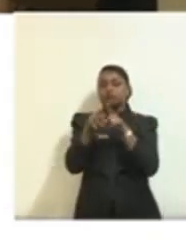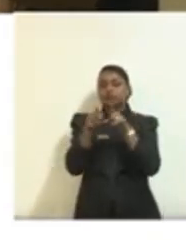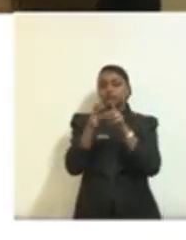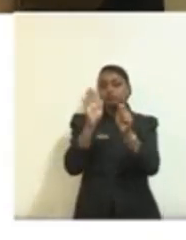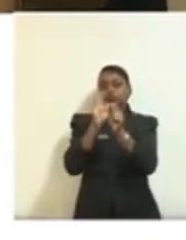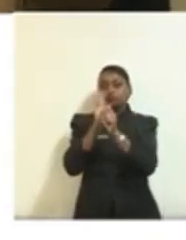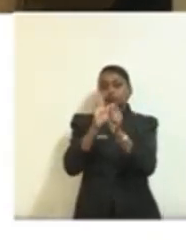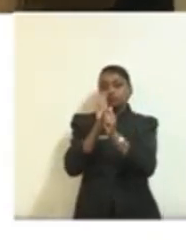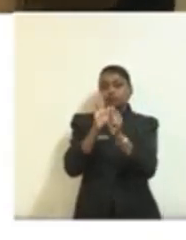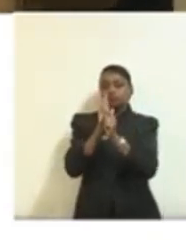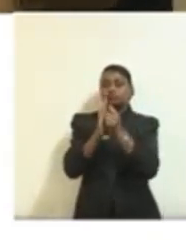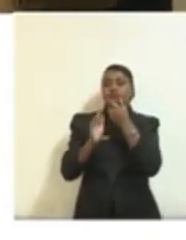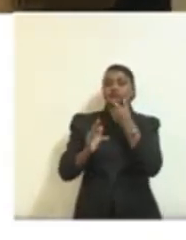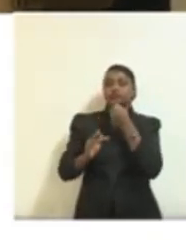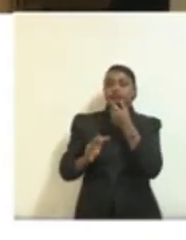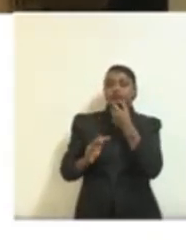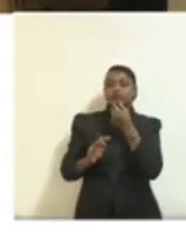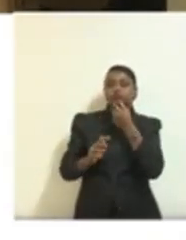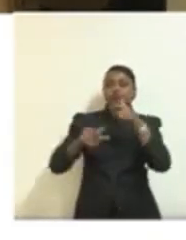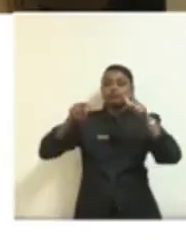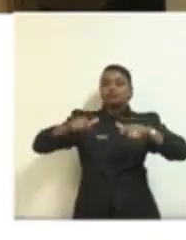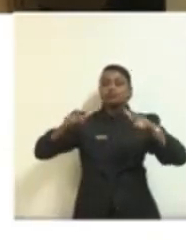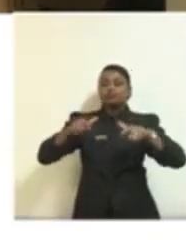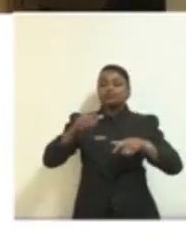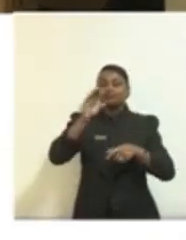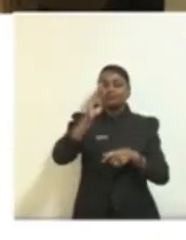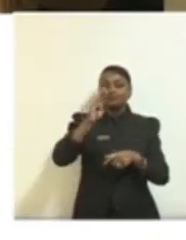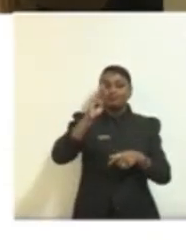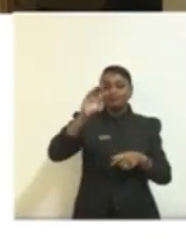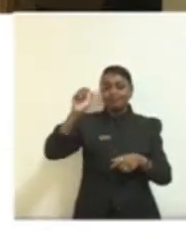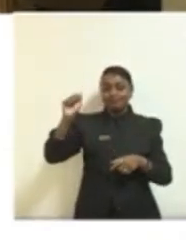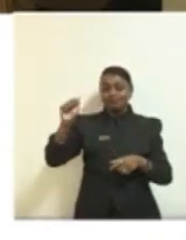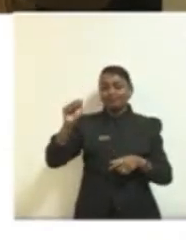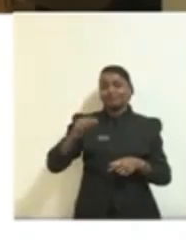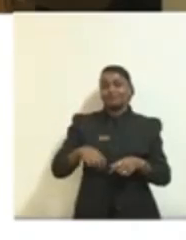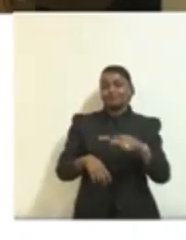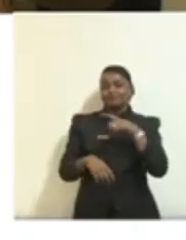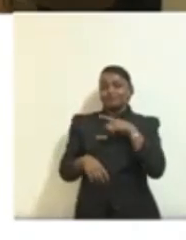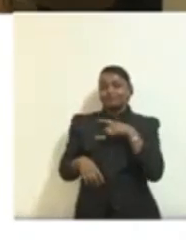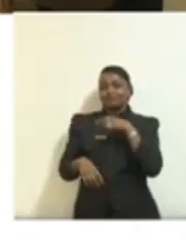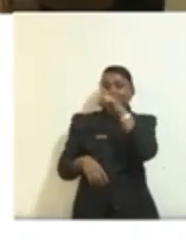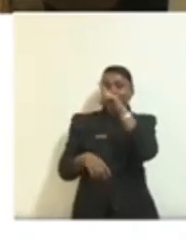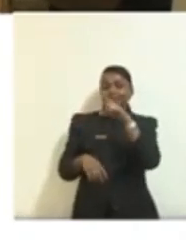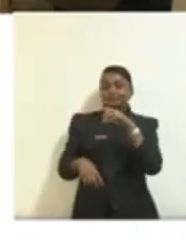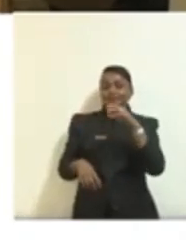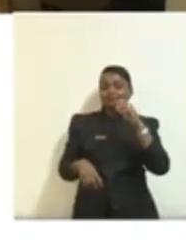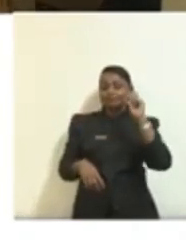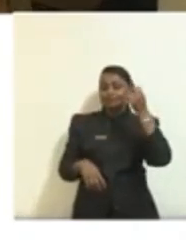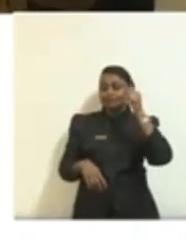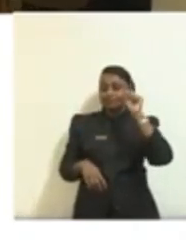José Paruello, nosso colega lá de Buenos Aires, e da Argentina e do Uruguai também,